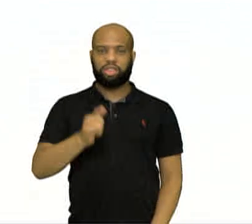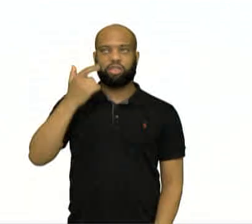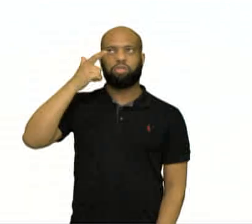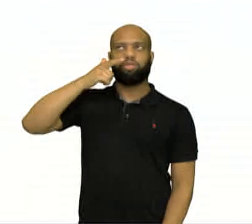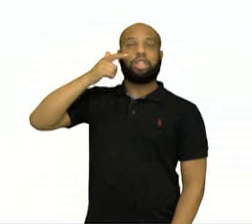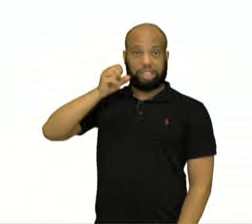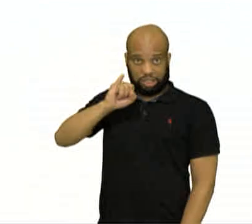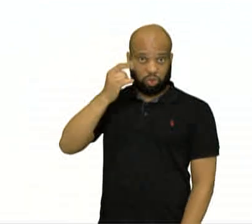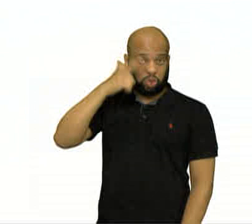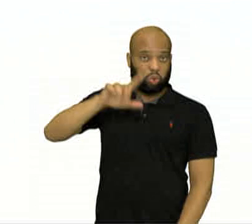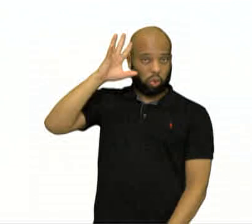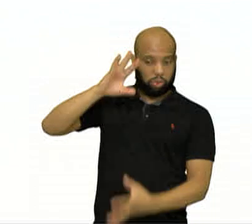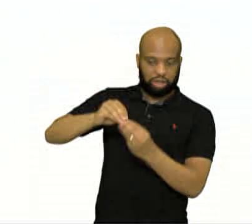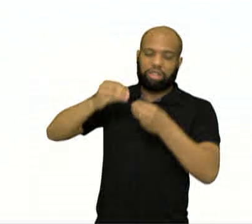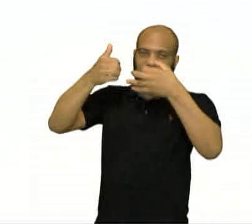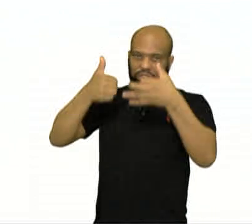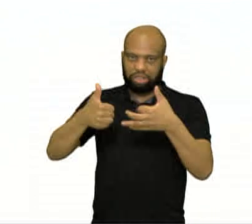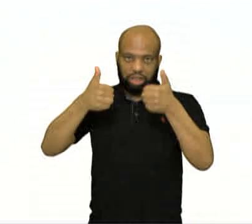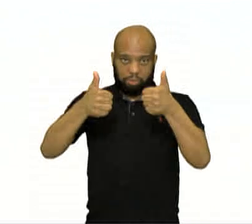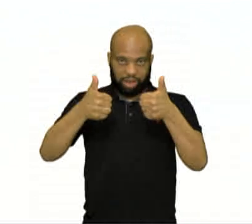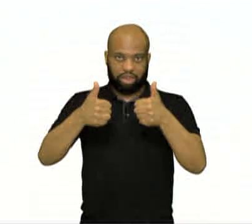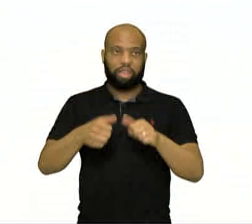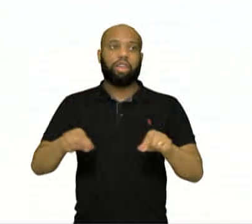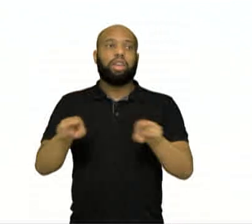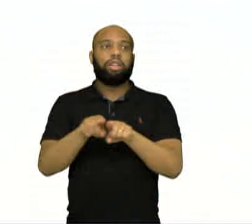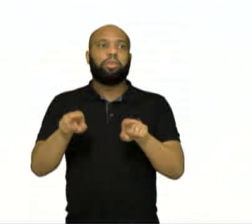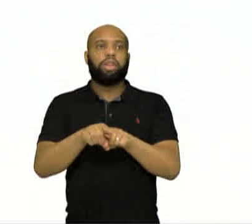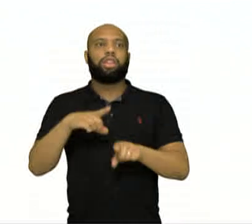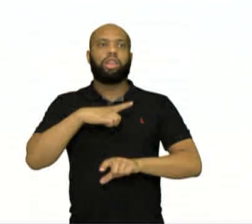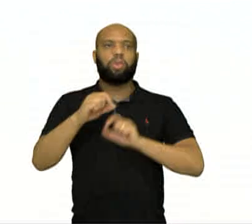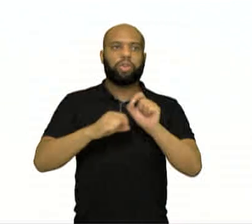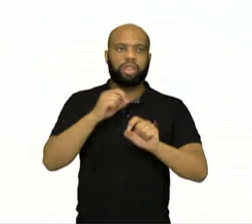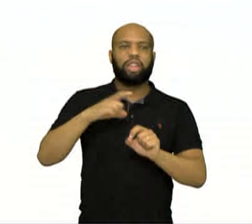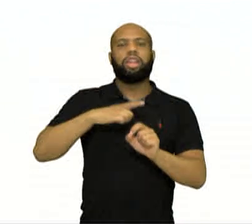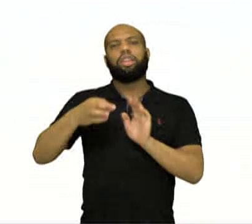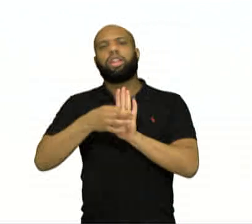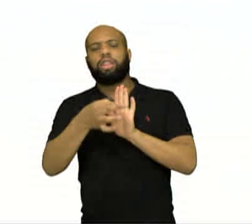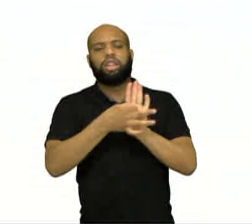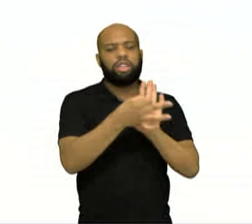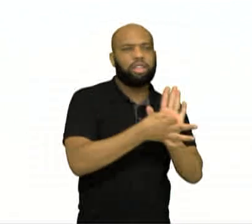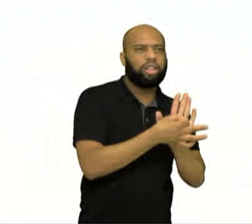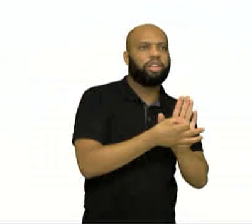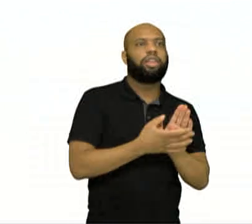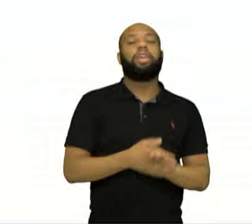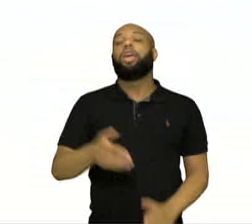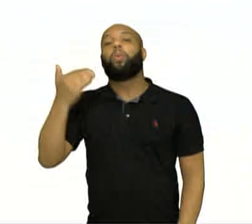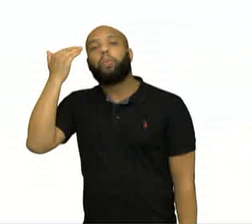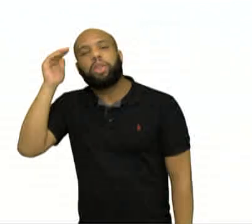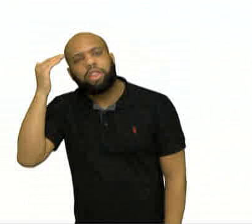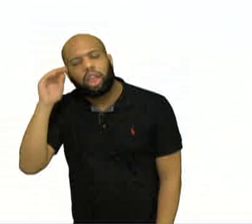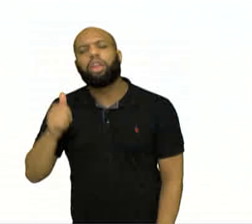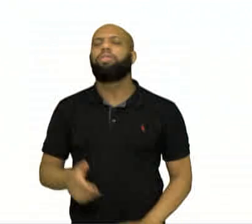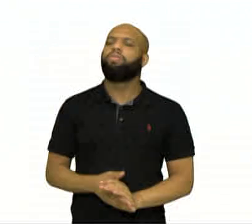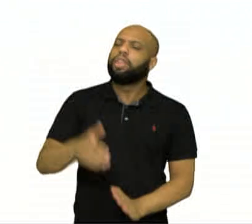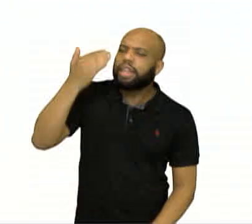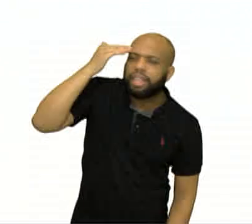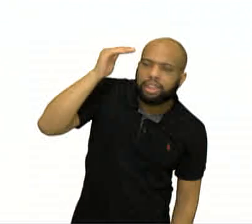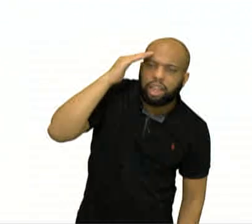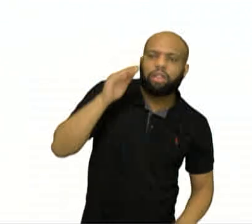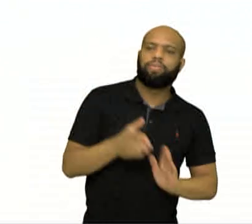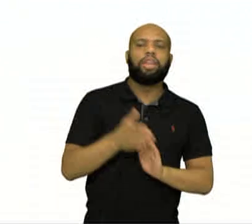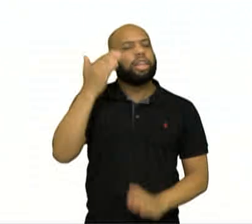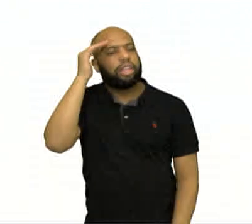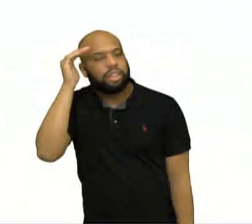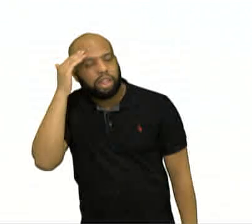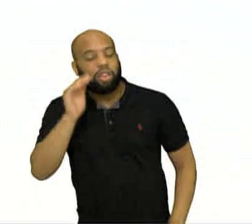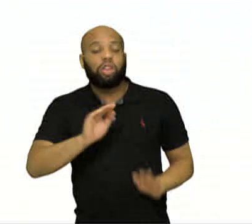bem. Apoie-se em articuladores discursivos, pois entendo. E no final apresente o seu ponto de